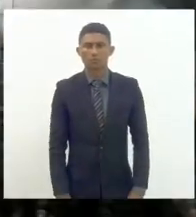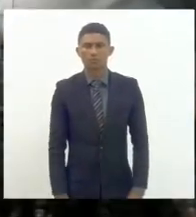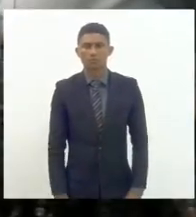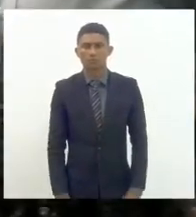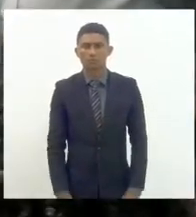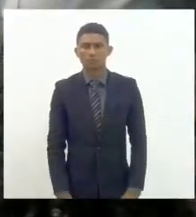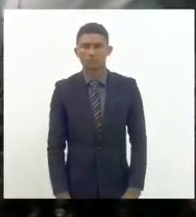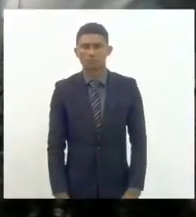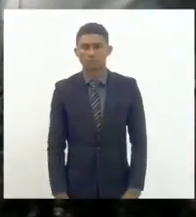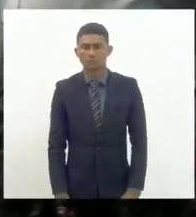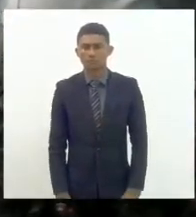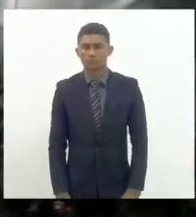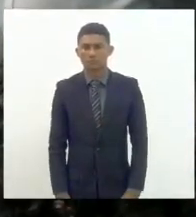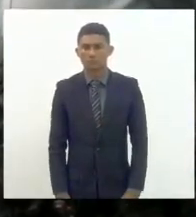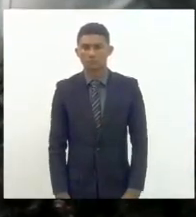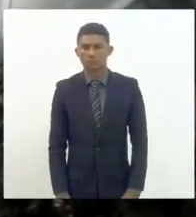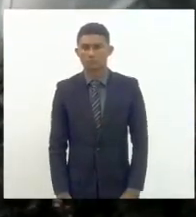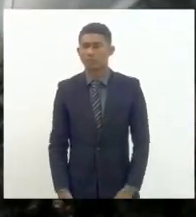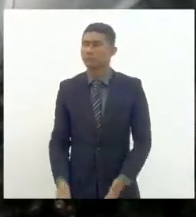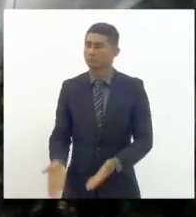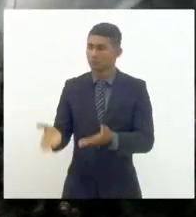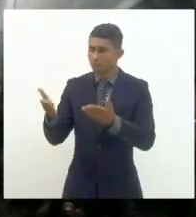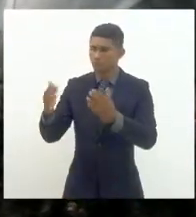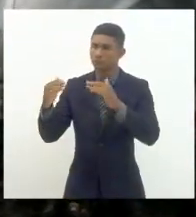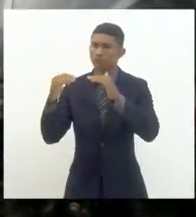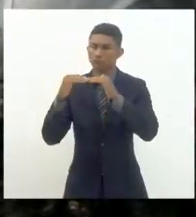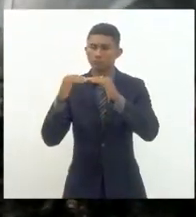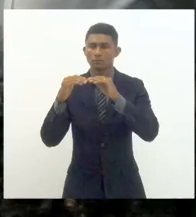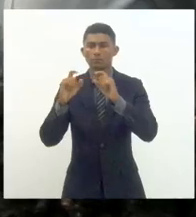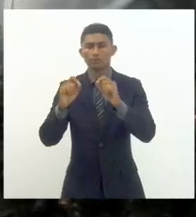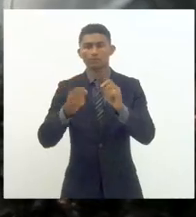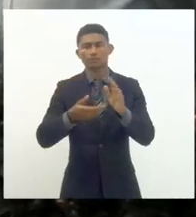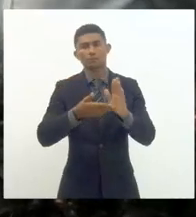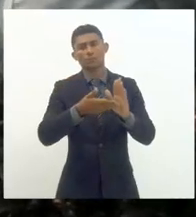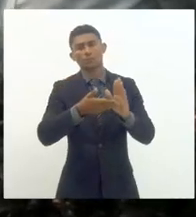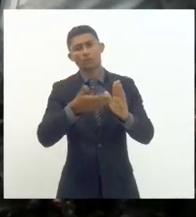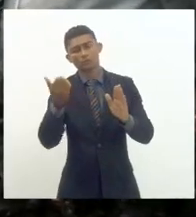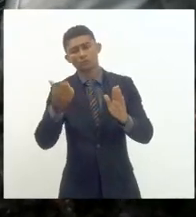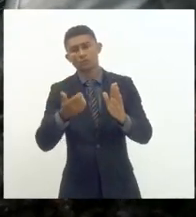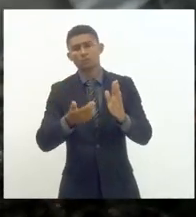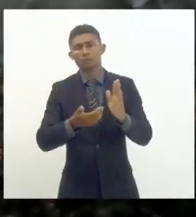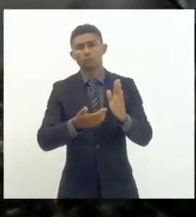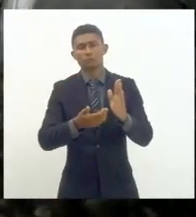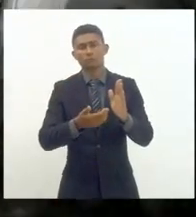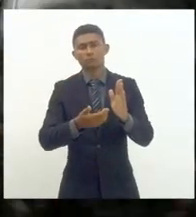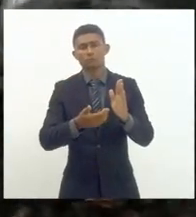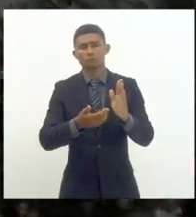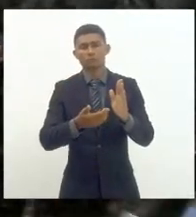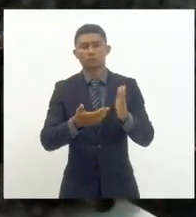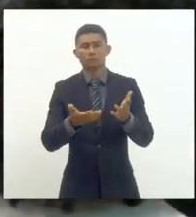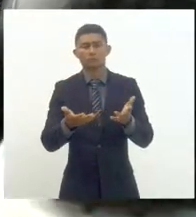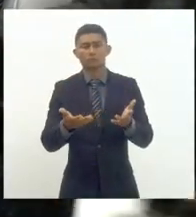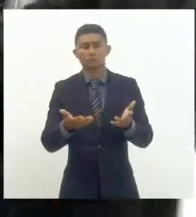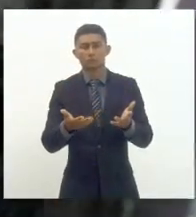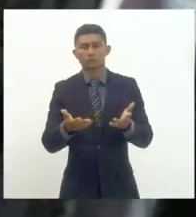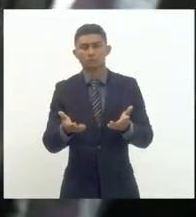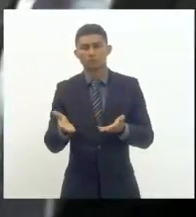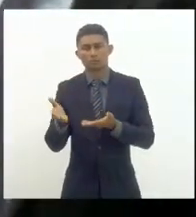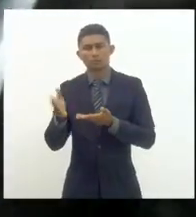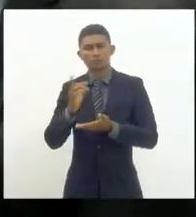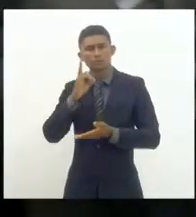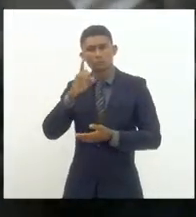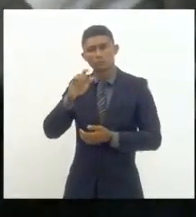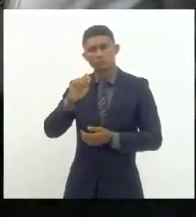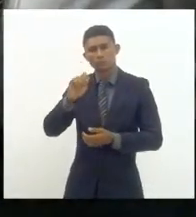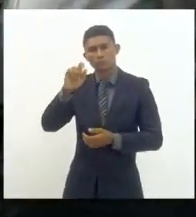Presidente, é justamente na sua linha, deputado, de te retirar e ter o texto... Caçador. O deputado Alexandre Freitas,